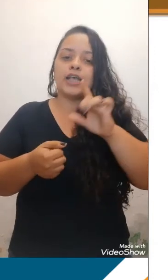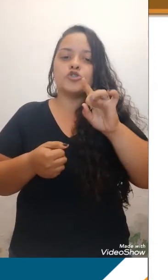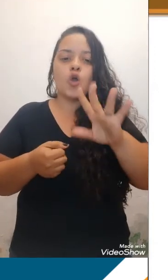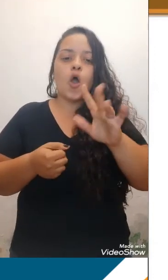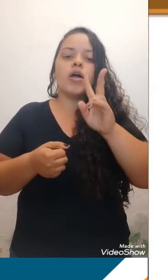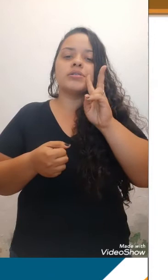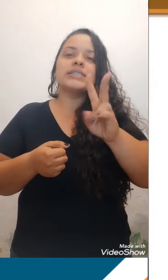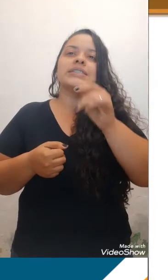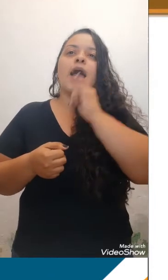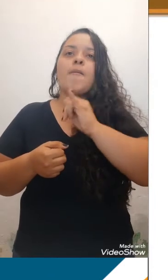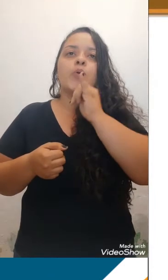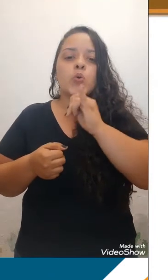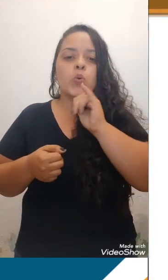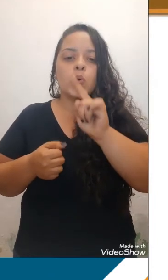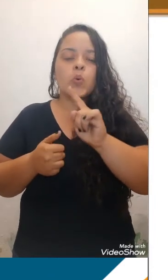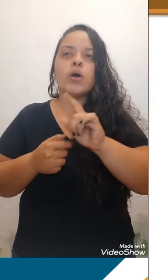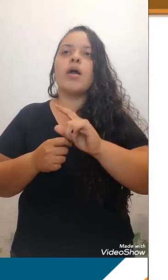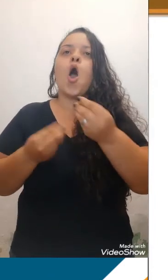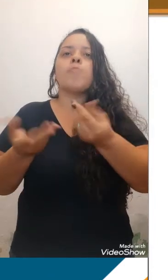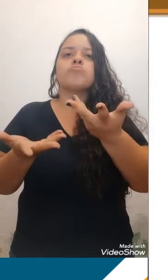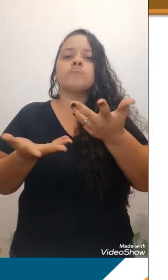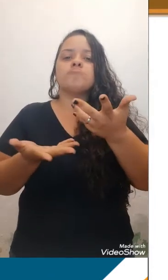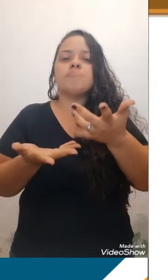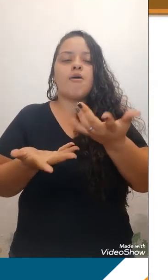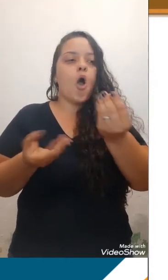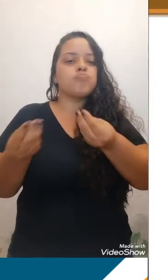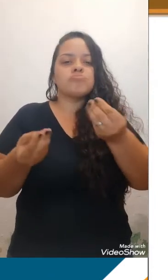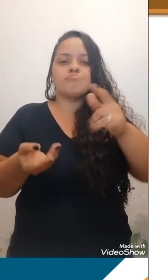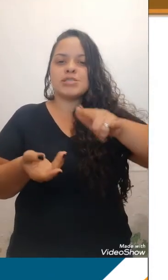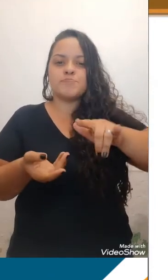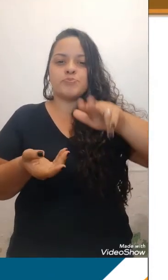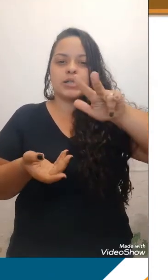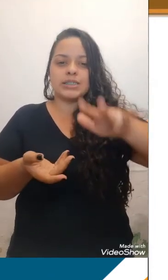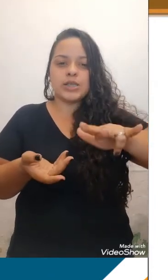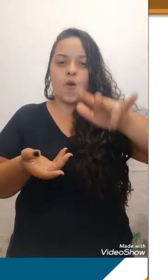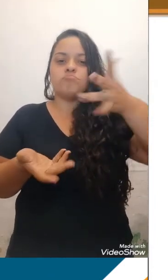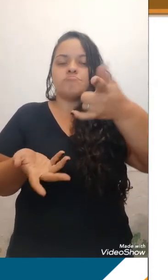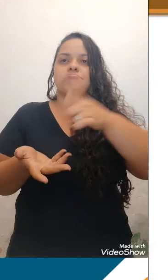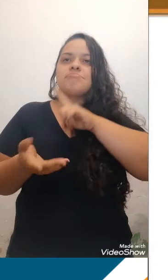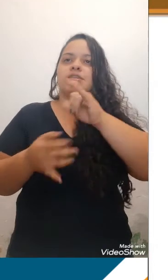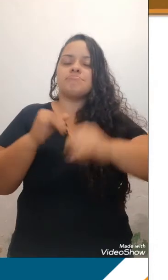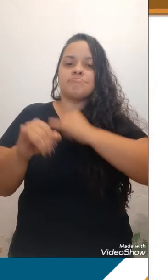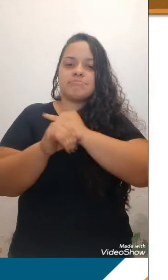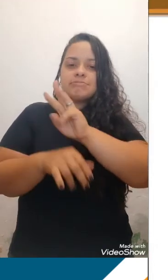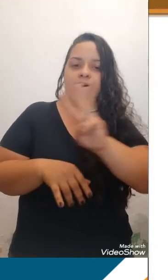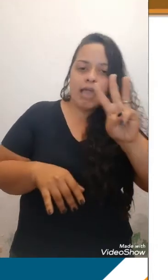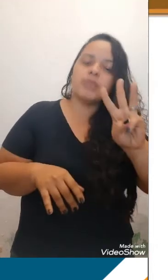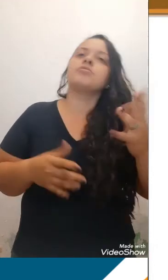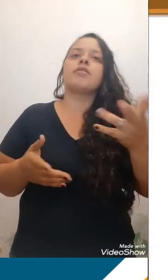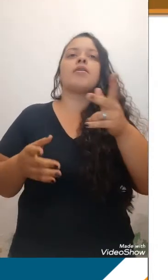Há apenas aí um exemplo da manipulação de um site, né? Ele finaliza com isso